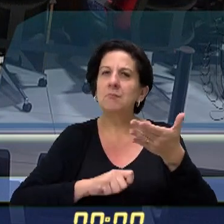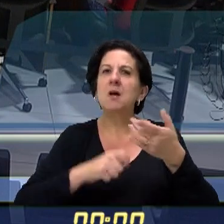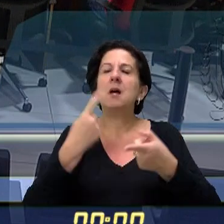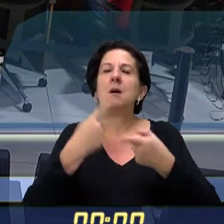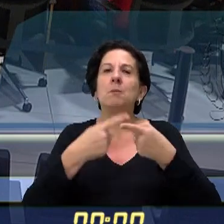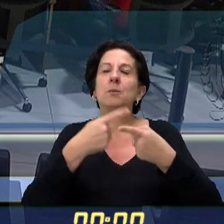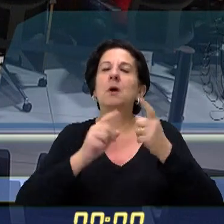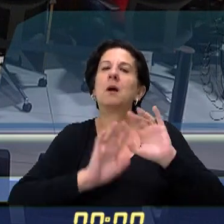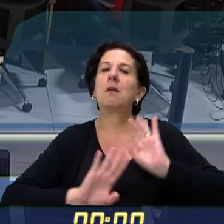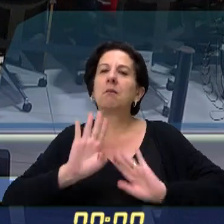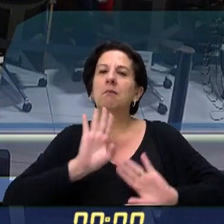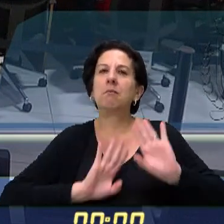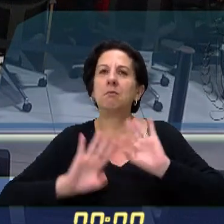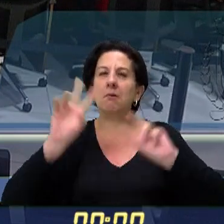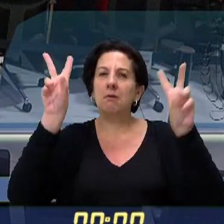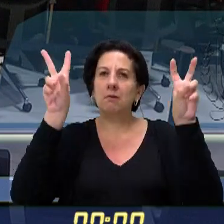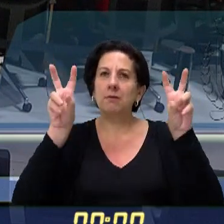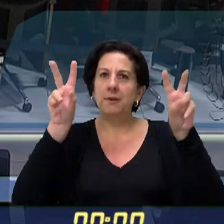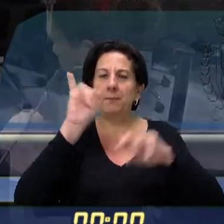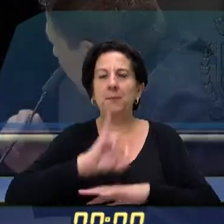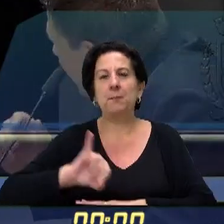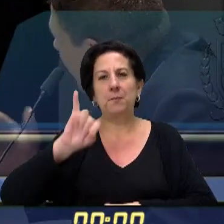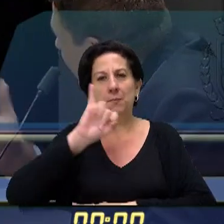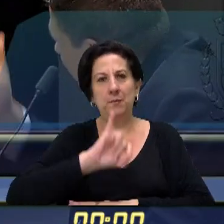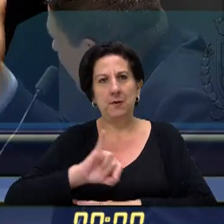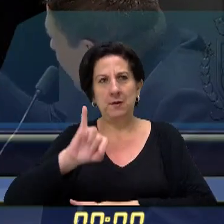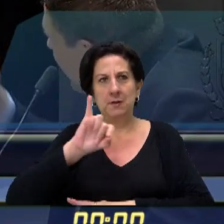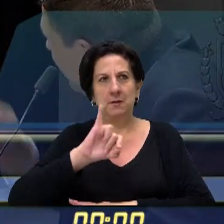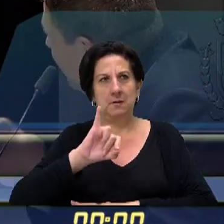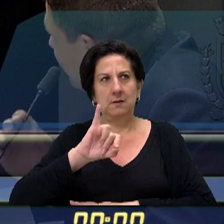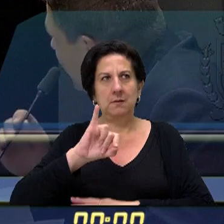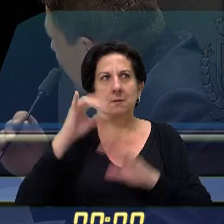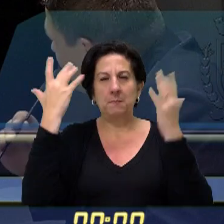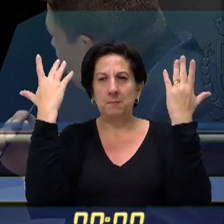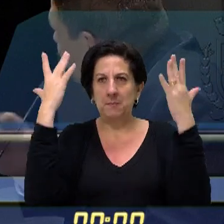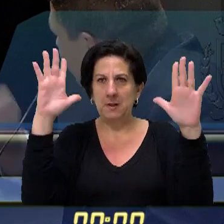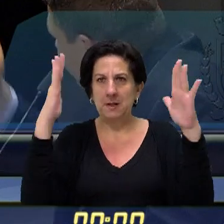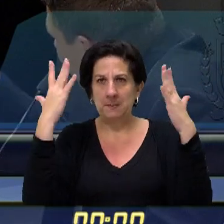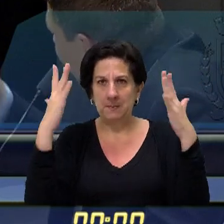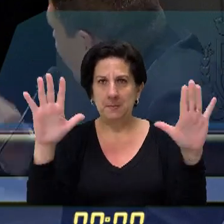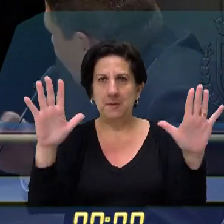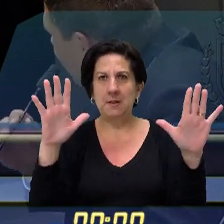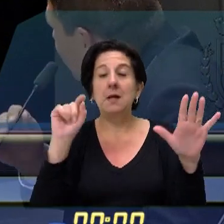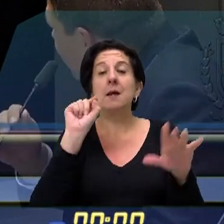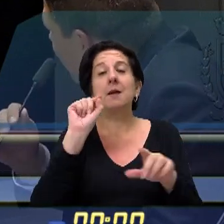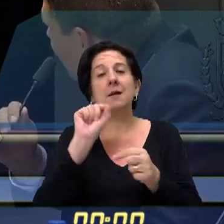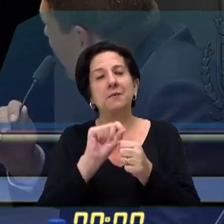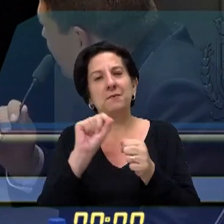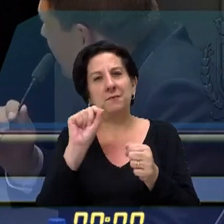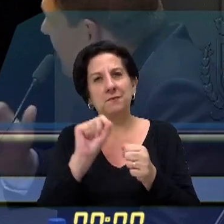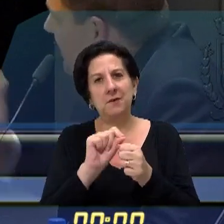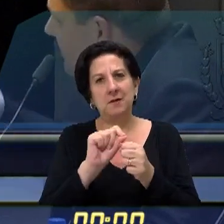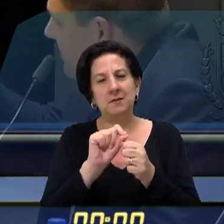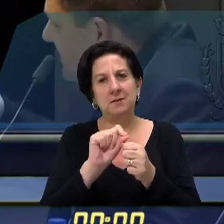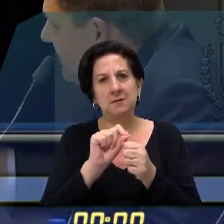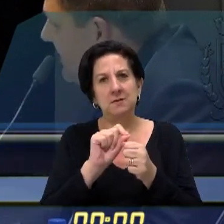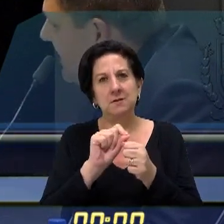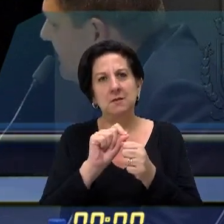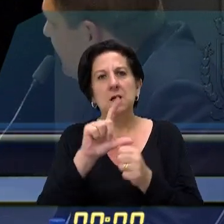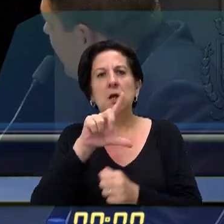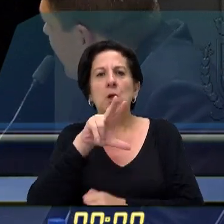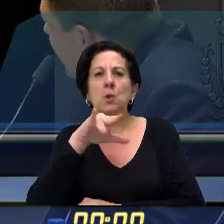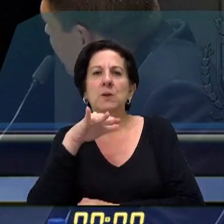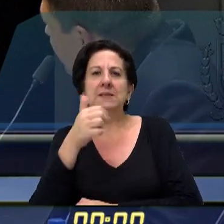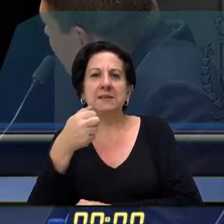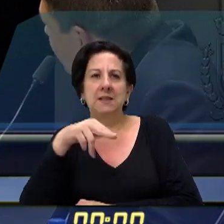se tratar realmente de um tema importantíssimo, que é, né, parabenizar os benfeitores, né, no caso, Luciano